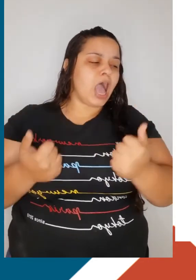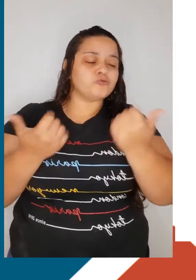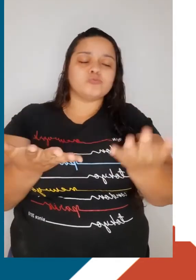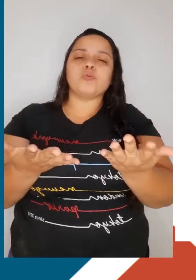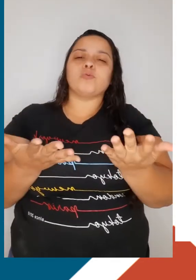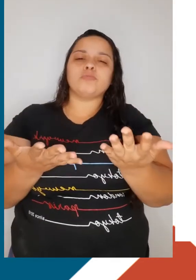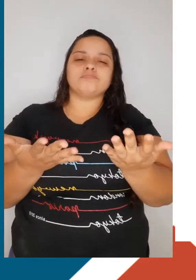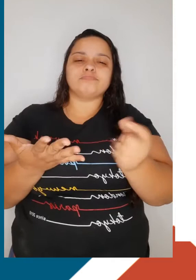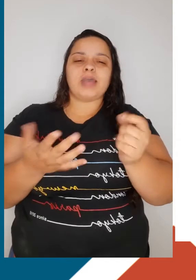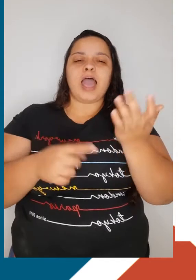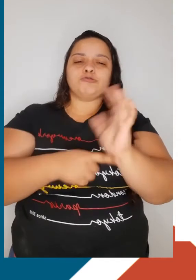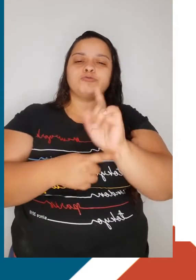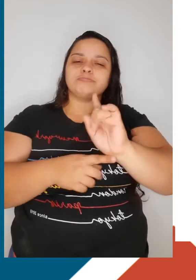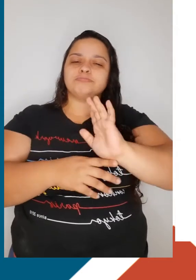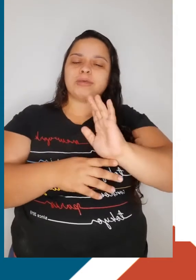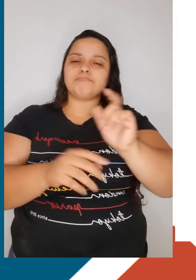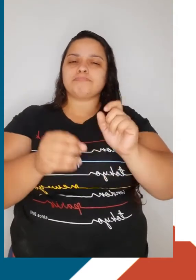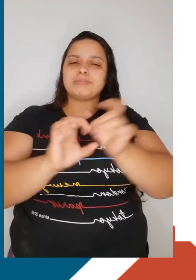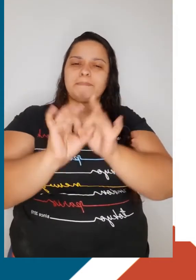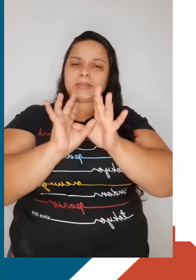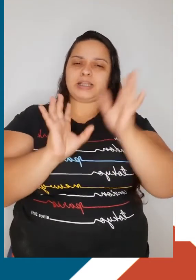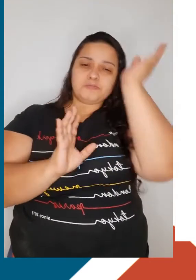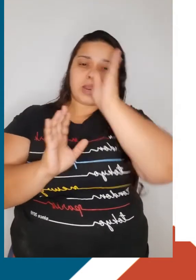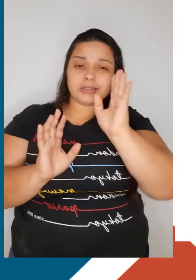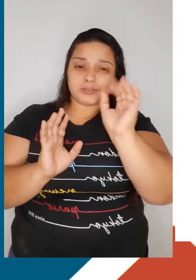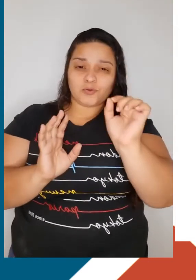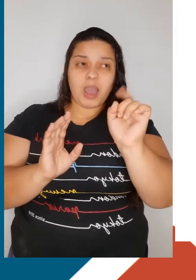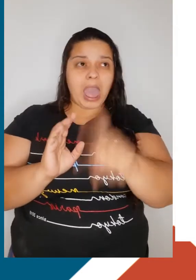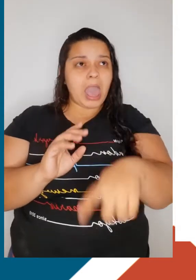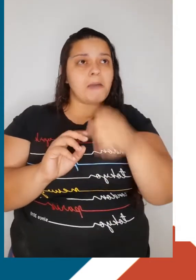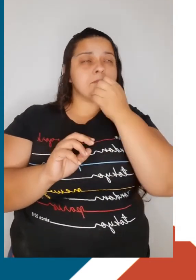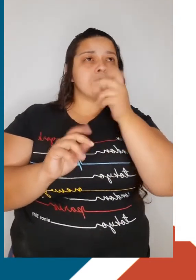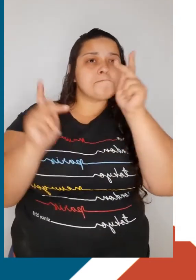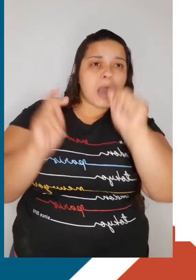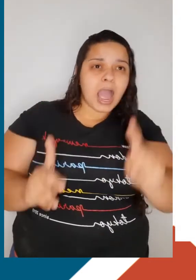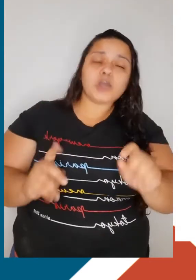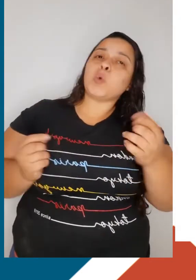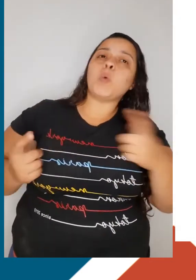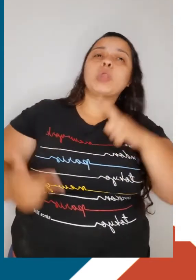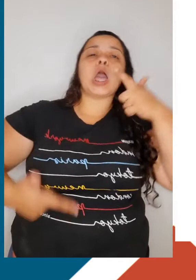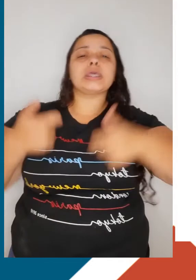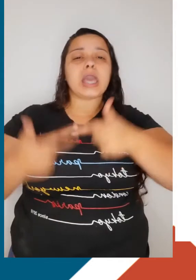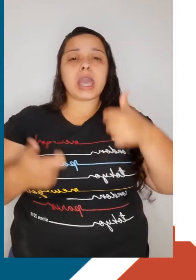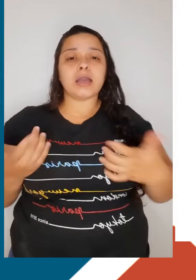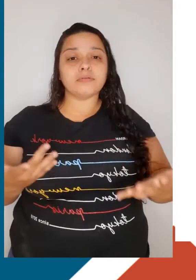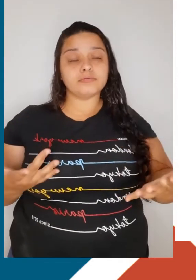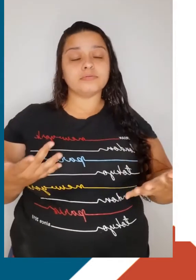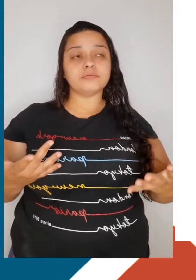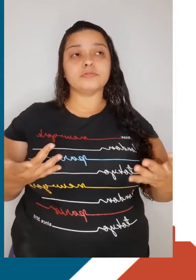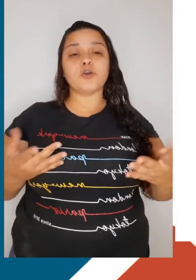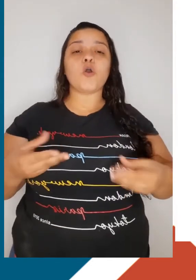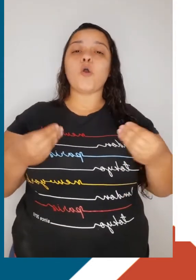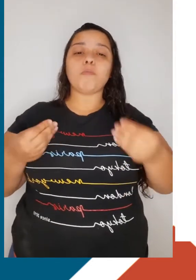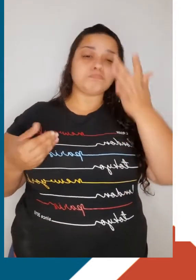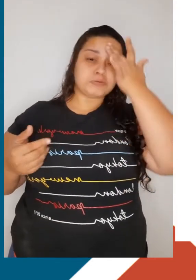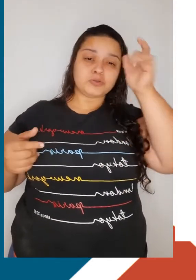fatores contribuíram para o processo de independência do Brasil? A independência ocorreu de maneira pacífica ou conflituosa?